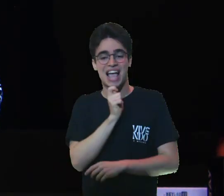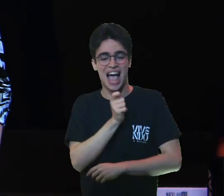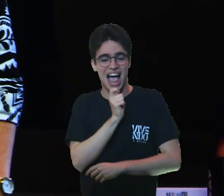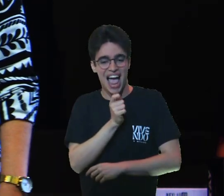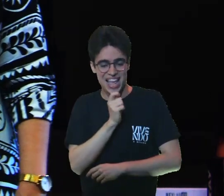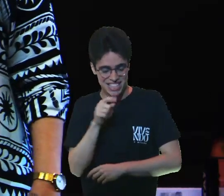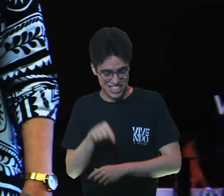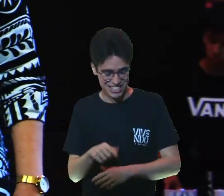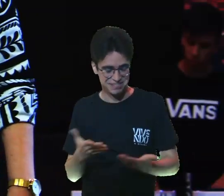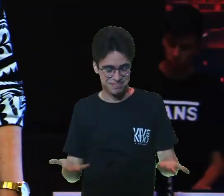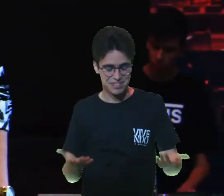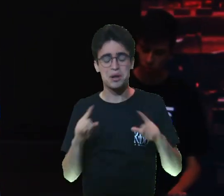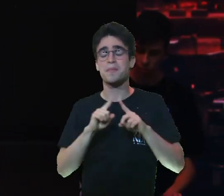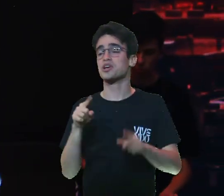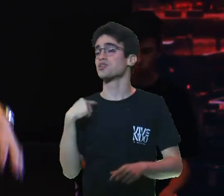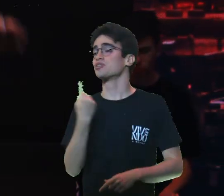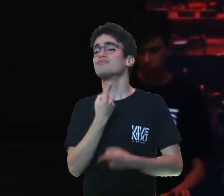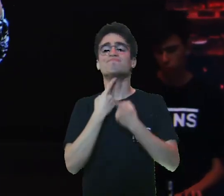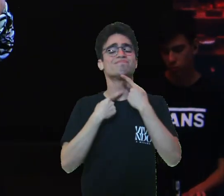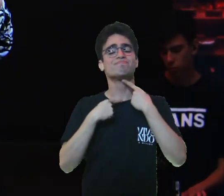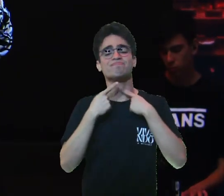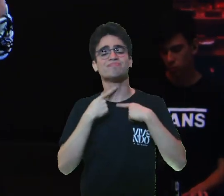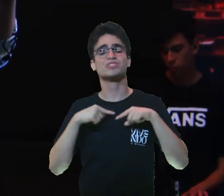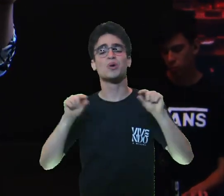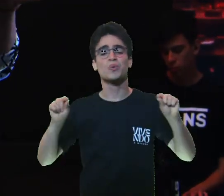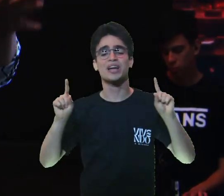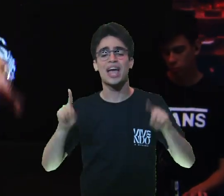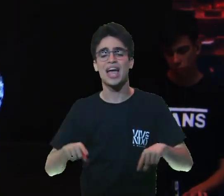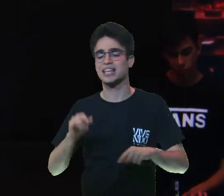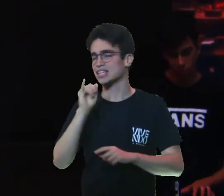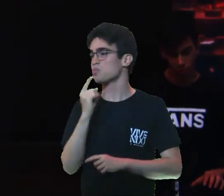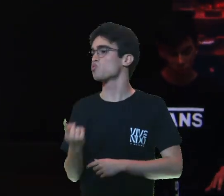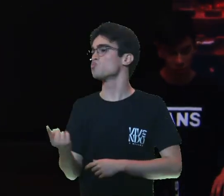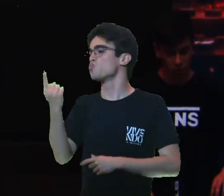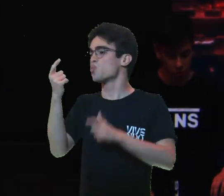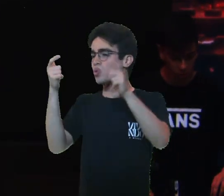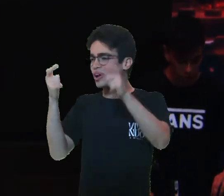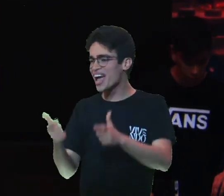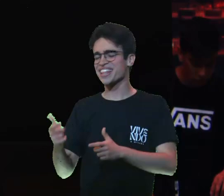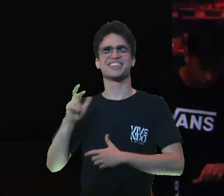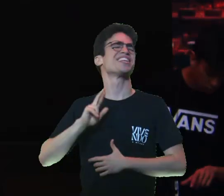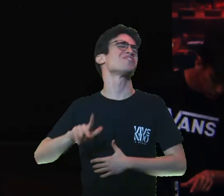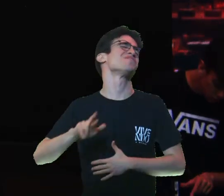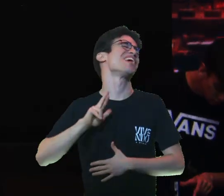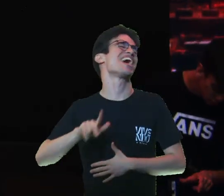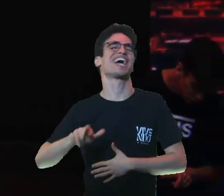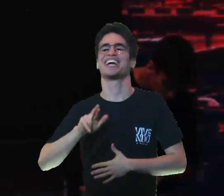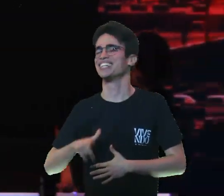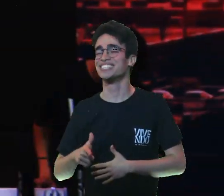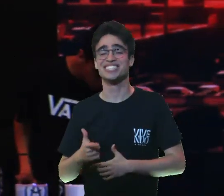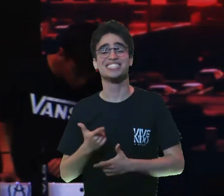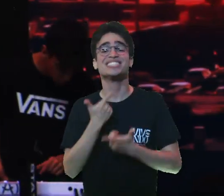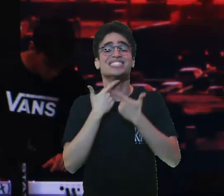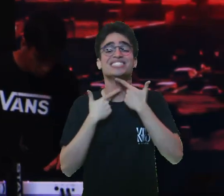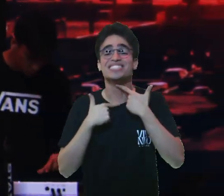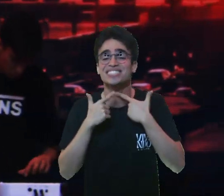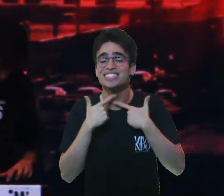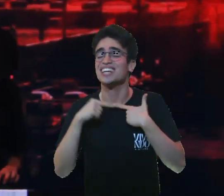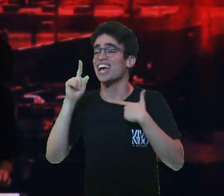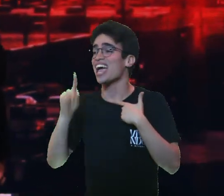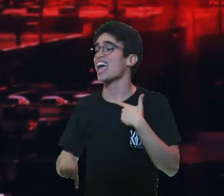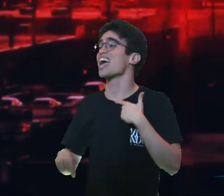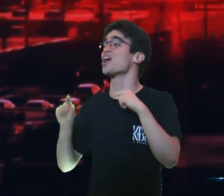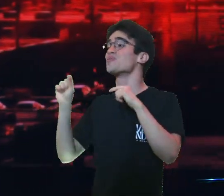nosso anseio não é um lugar, o nosso anseio é a